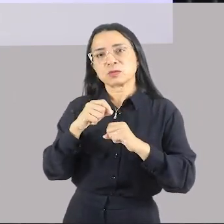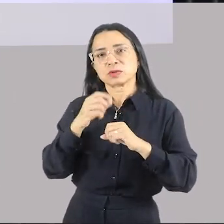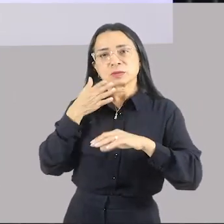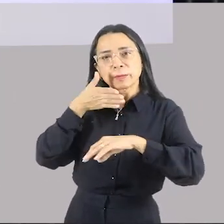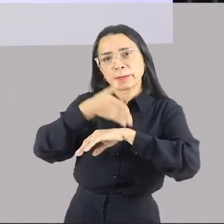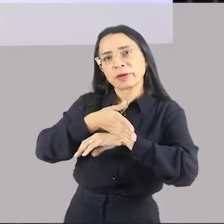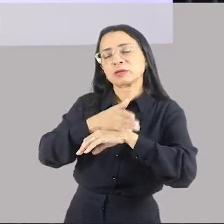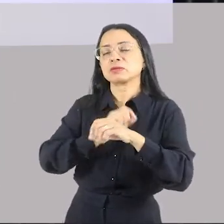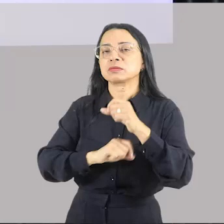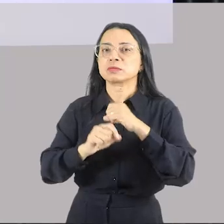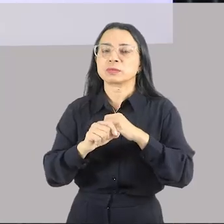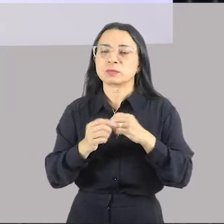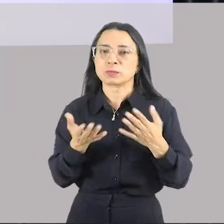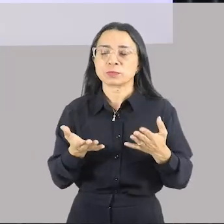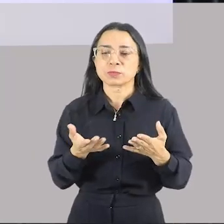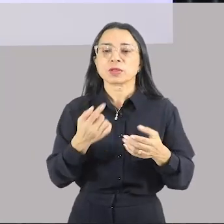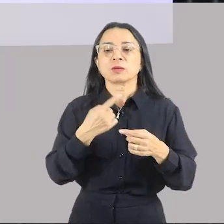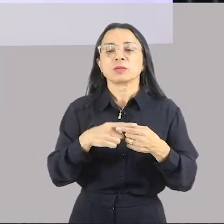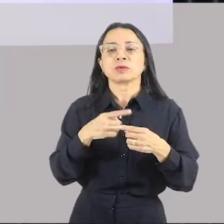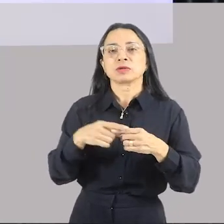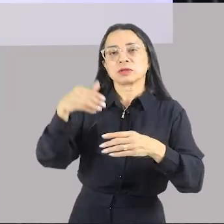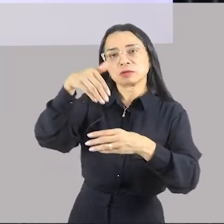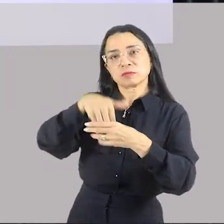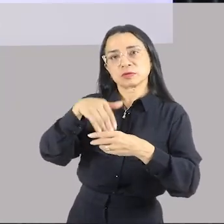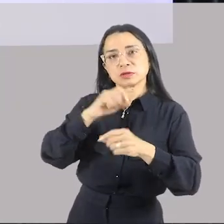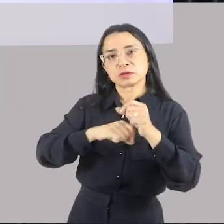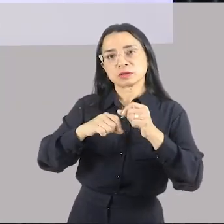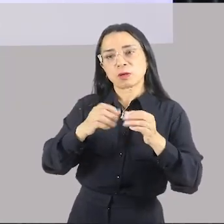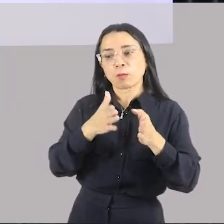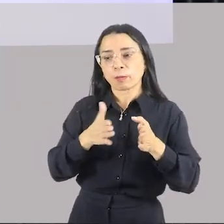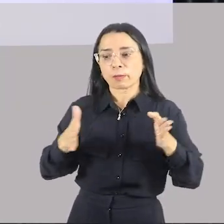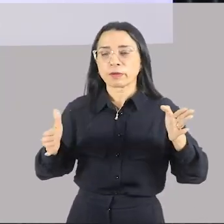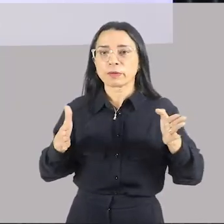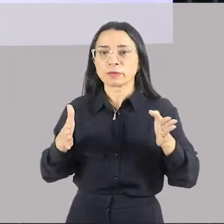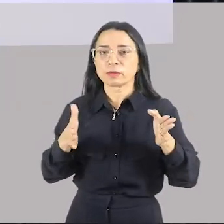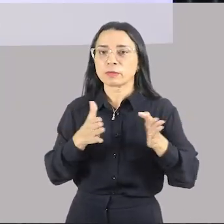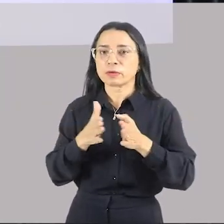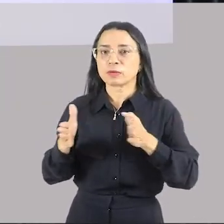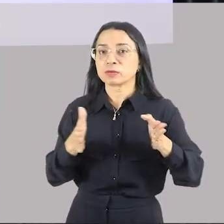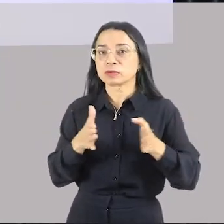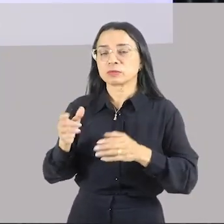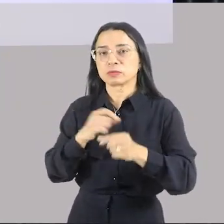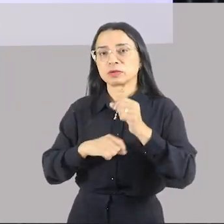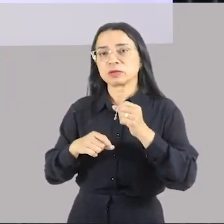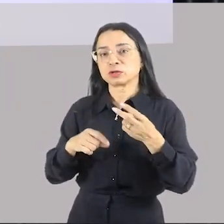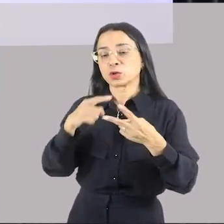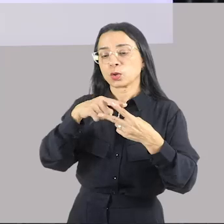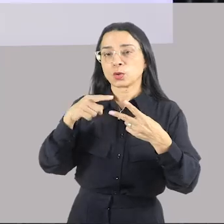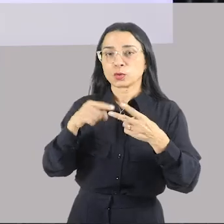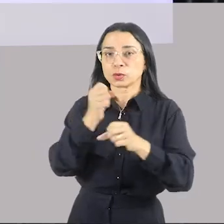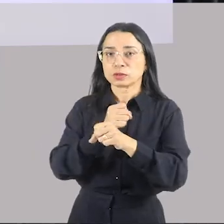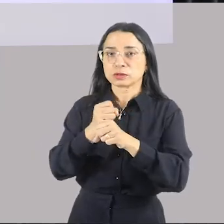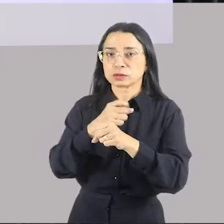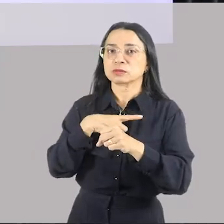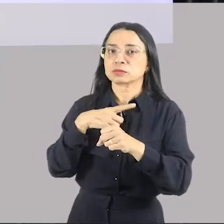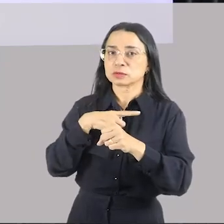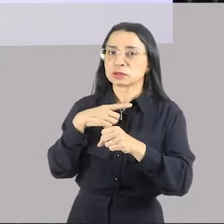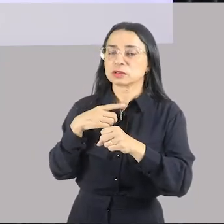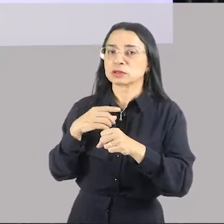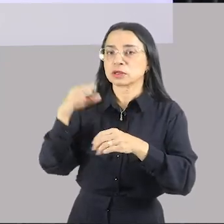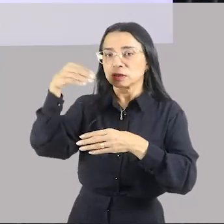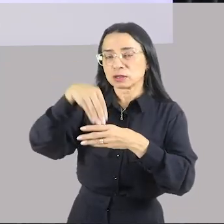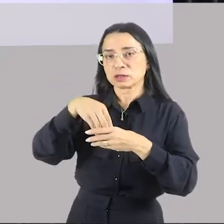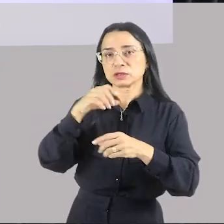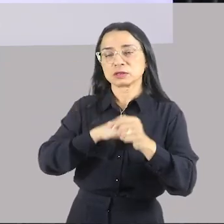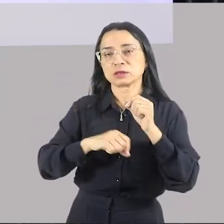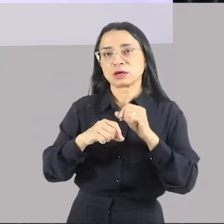maior. Exatamente porque a gente tem votação periodicamente, de 2 em 2 anos tem eleição, todo ano tem eleição,